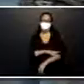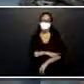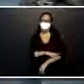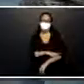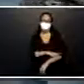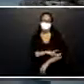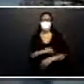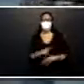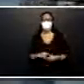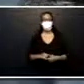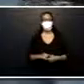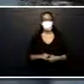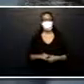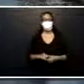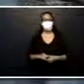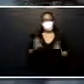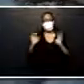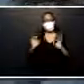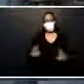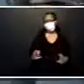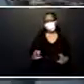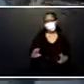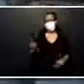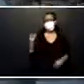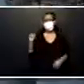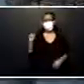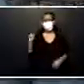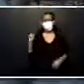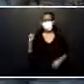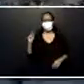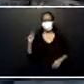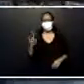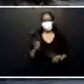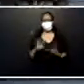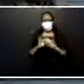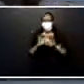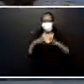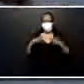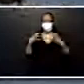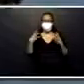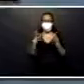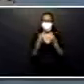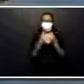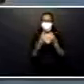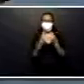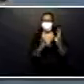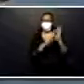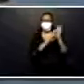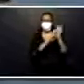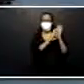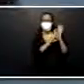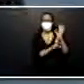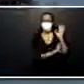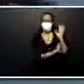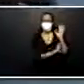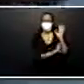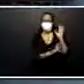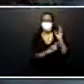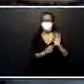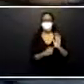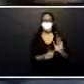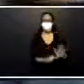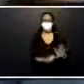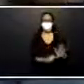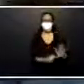científico. E a ética? A ética, um conjunto de normas e princípios que norteiam a boa conduta